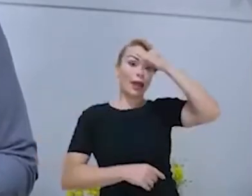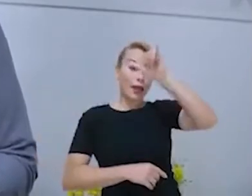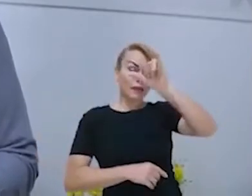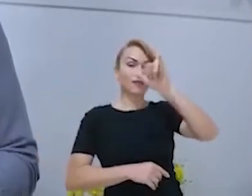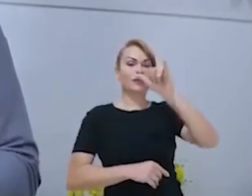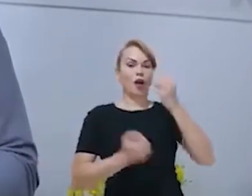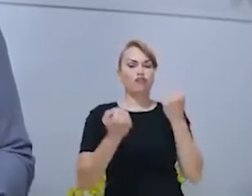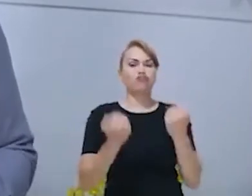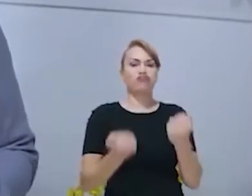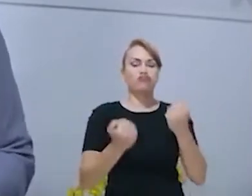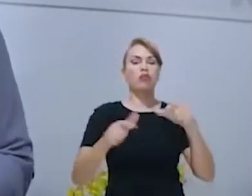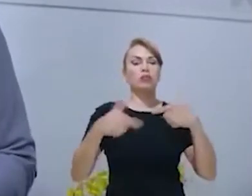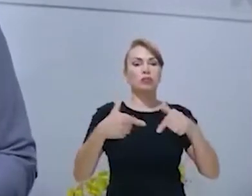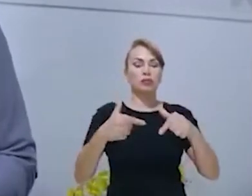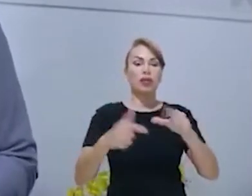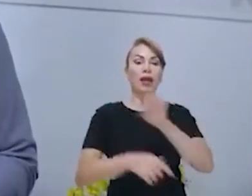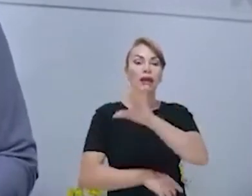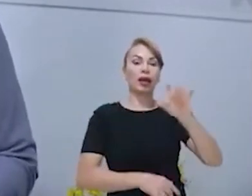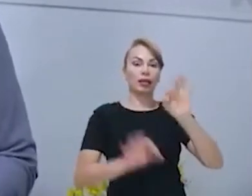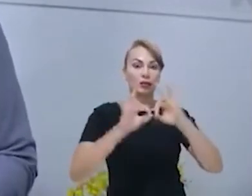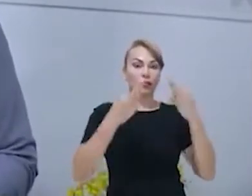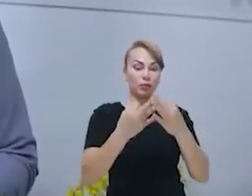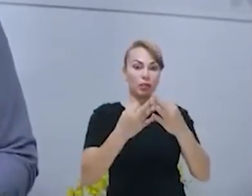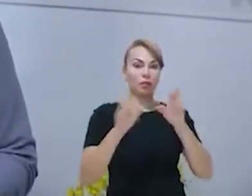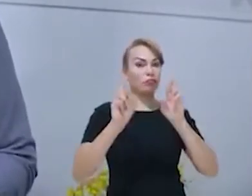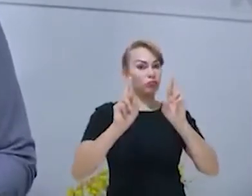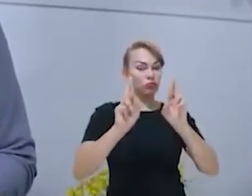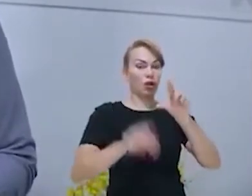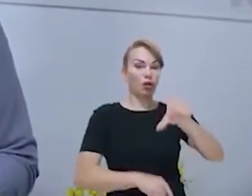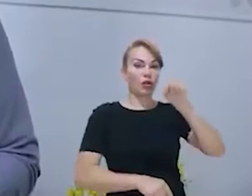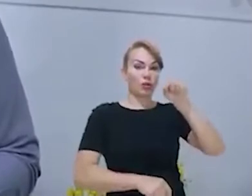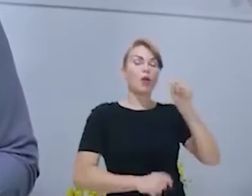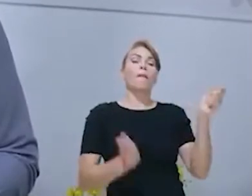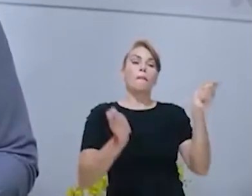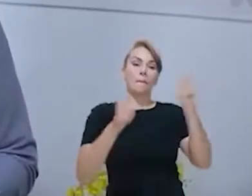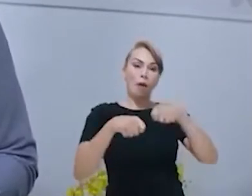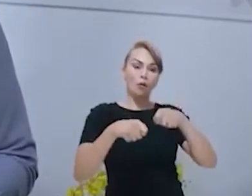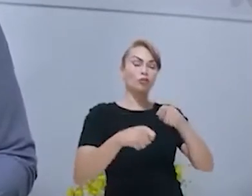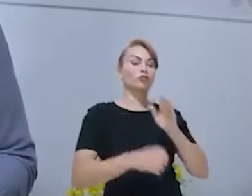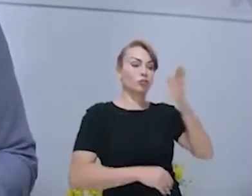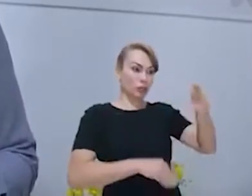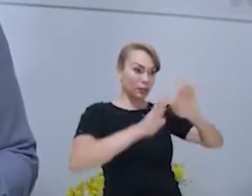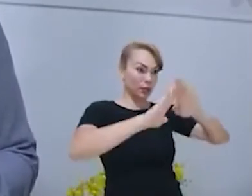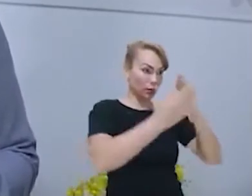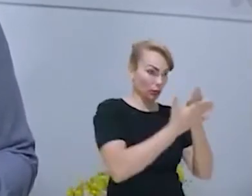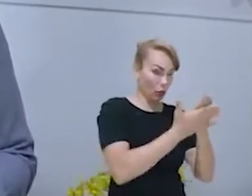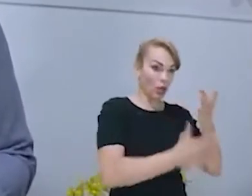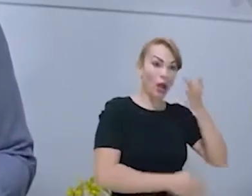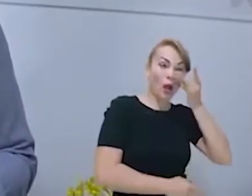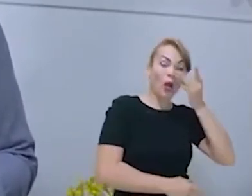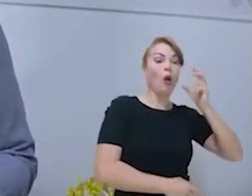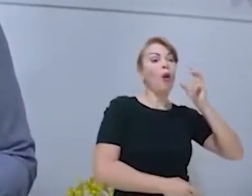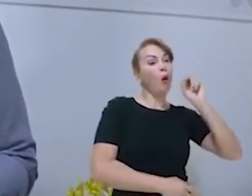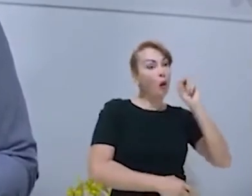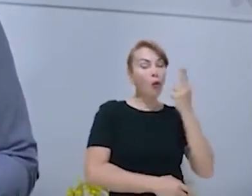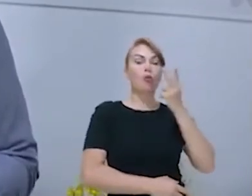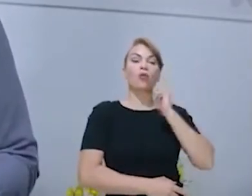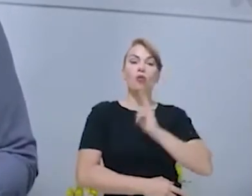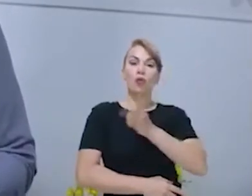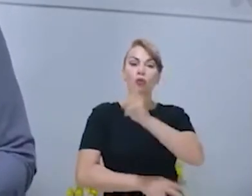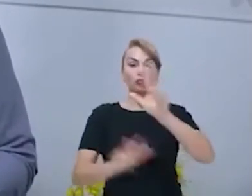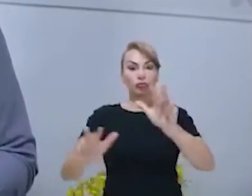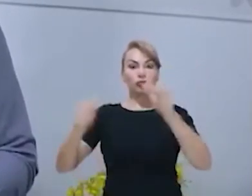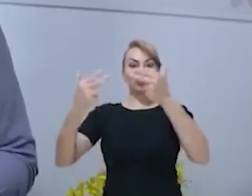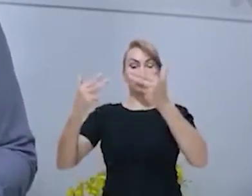presenciais, para que não haja sobrecarga de trabalho. Cada família tem a opção de retornar as rotinas de atividades